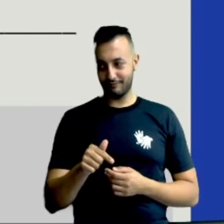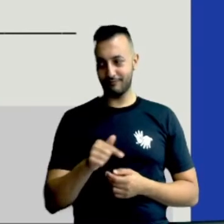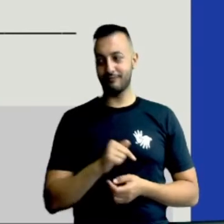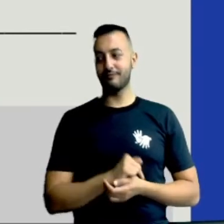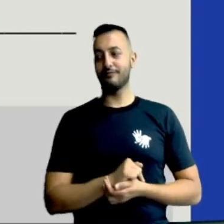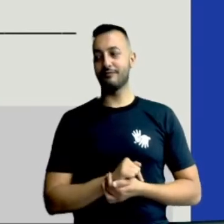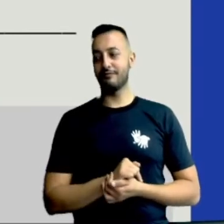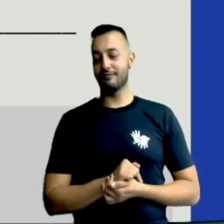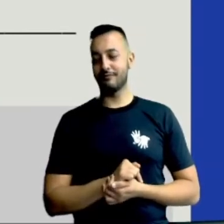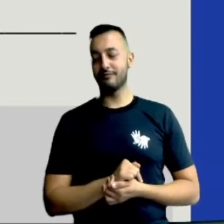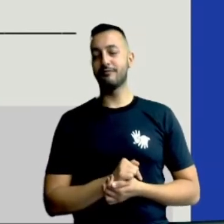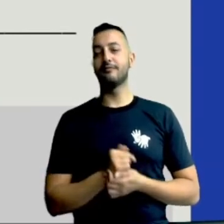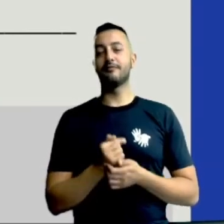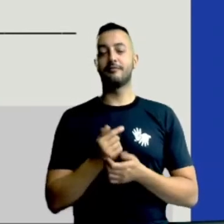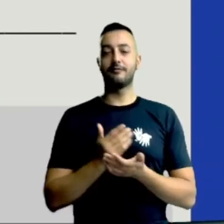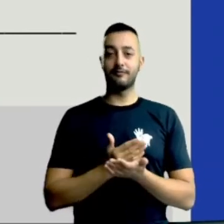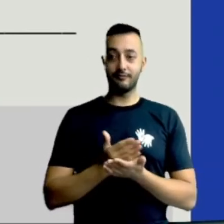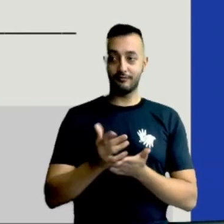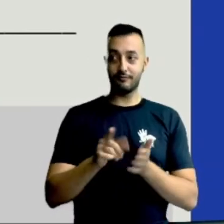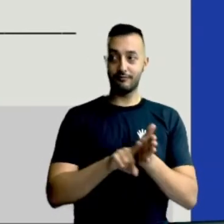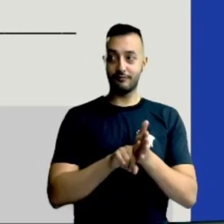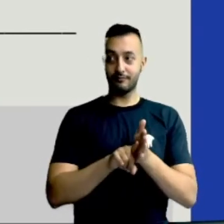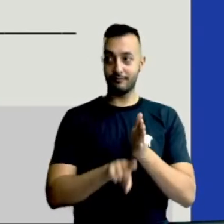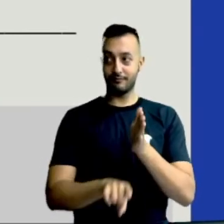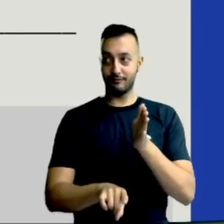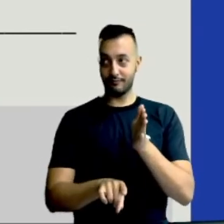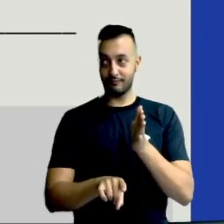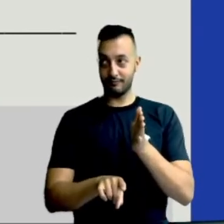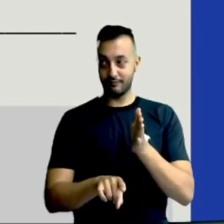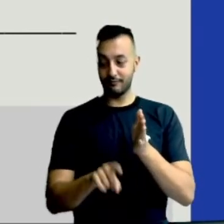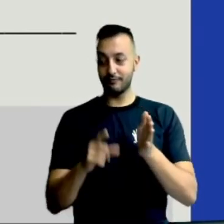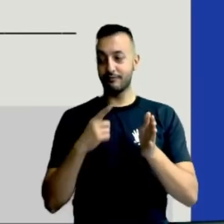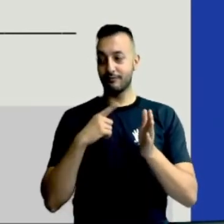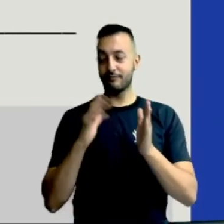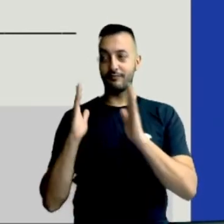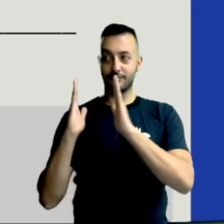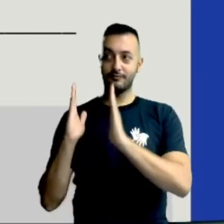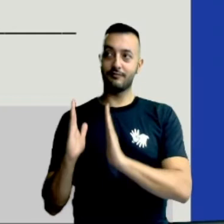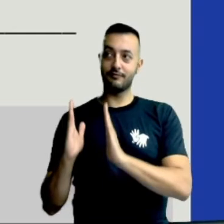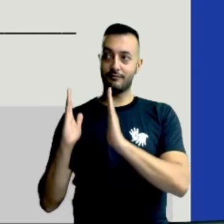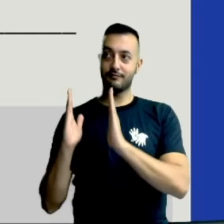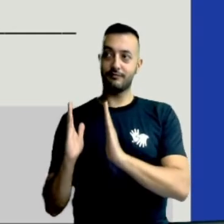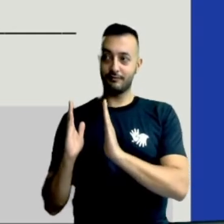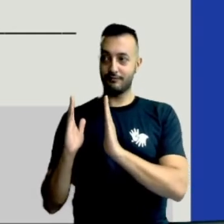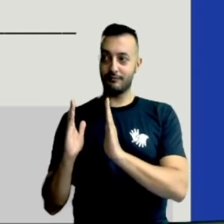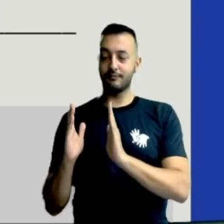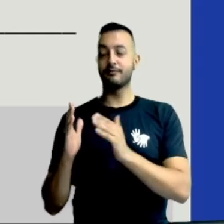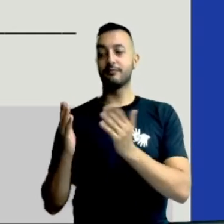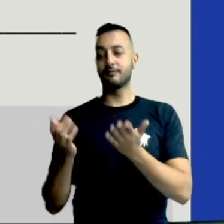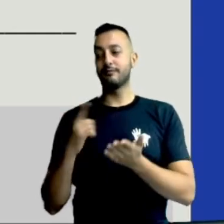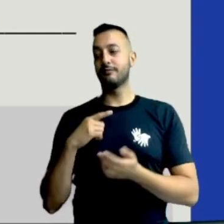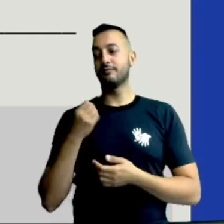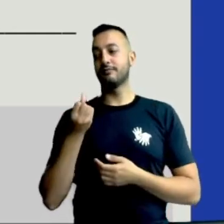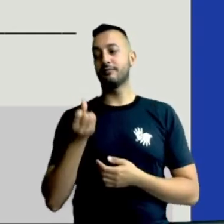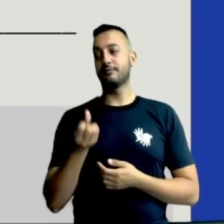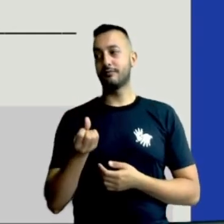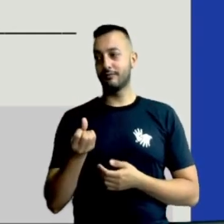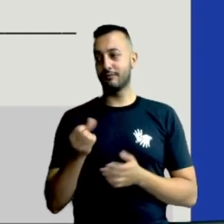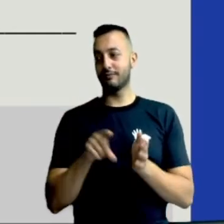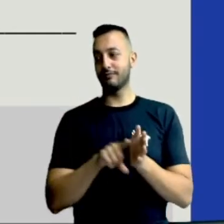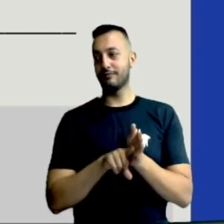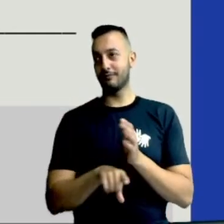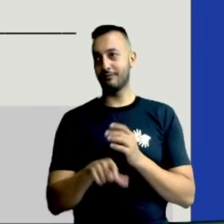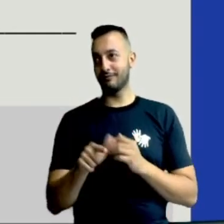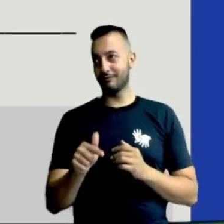103.316. Vamos começar subtraindo pela casa das unidades. Então aqui eu tenho 6